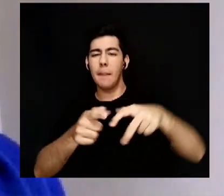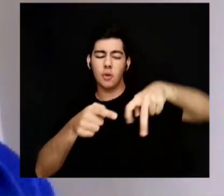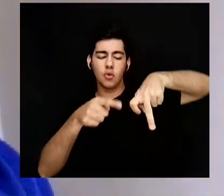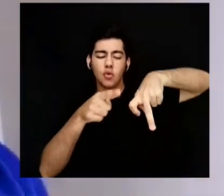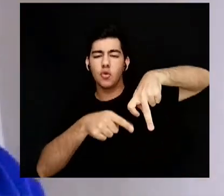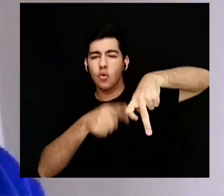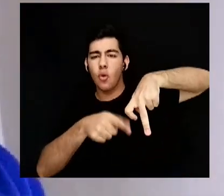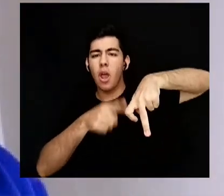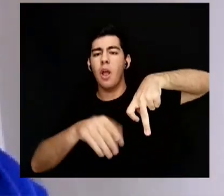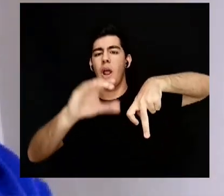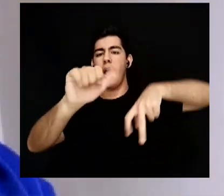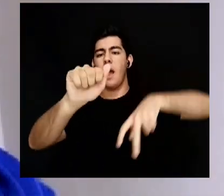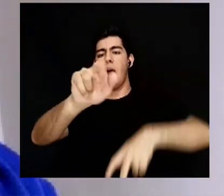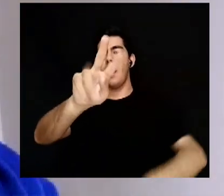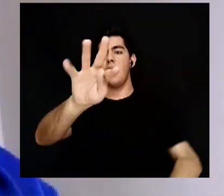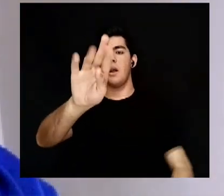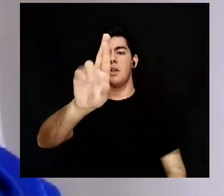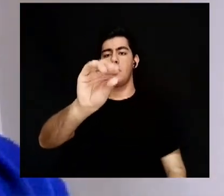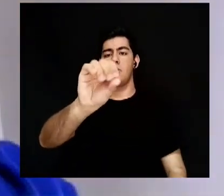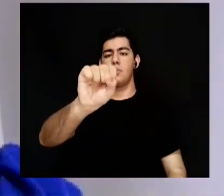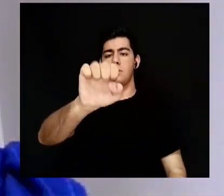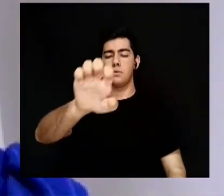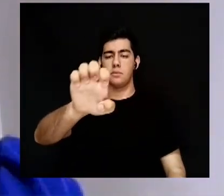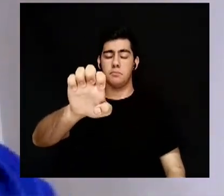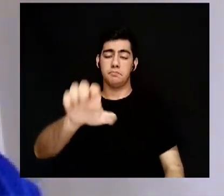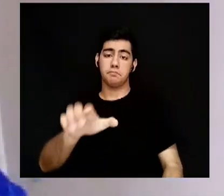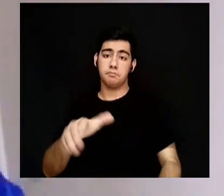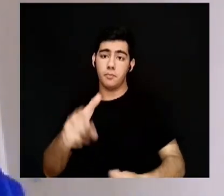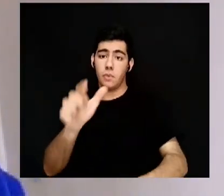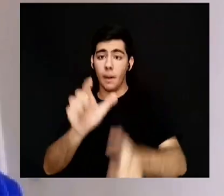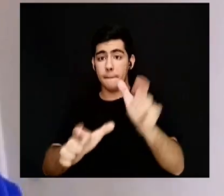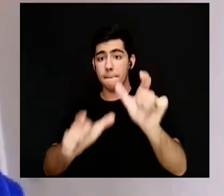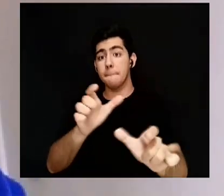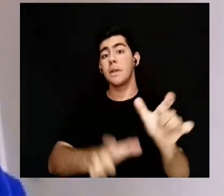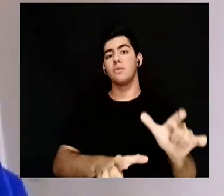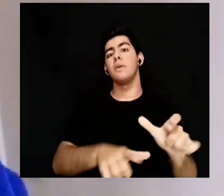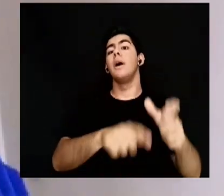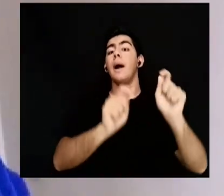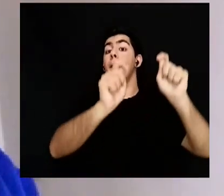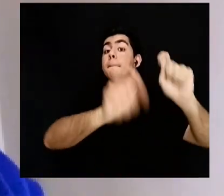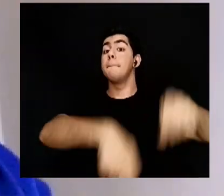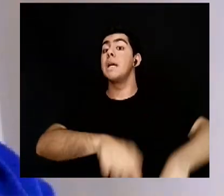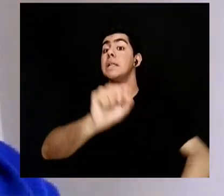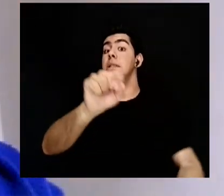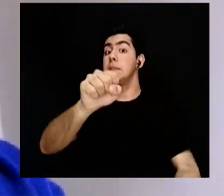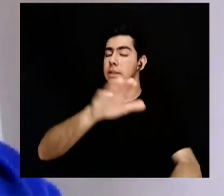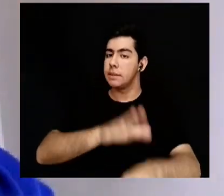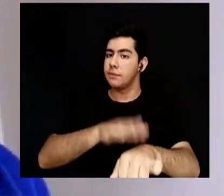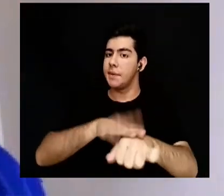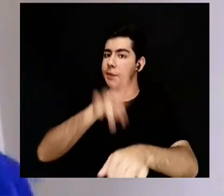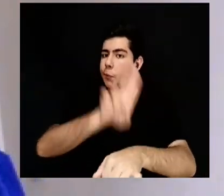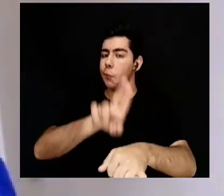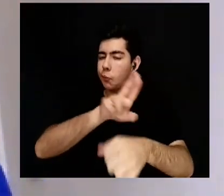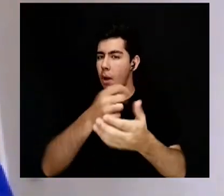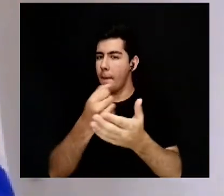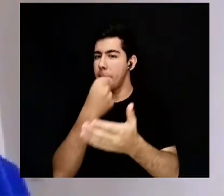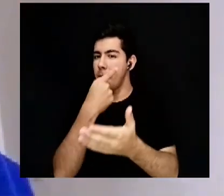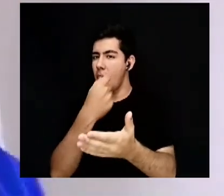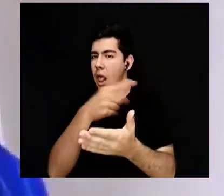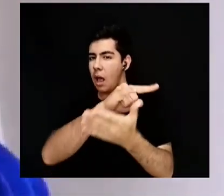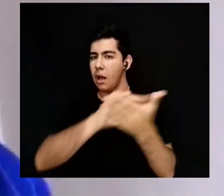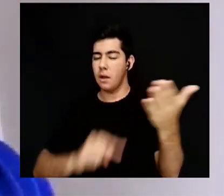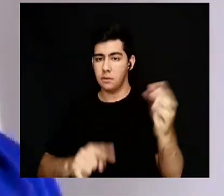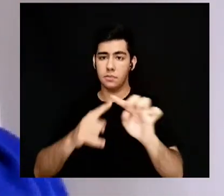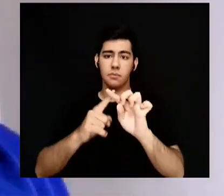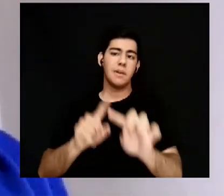adiposidade. Então, essas pessoas que são elegíveis, né, para esse tipo de medicamento. O que acontece? É um medicamento de muito fácil